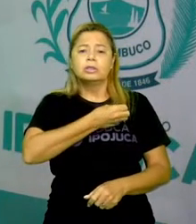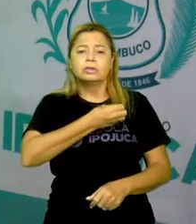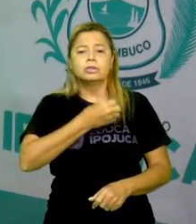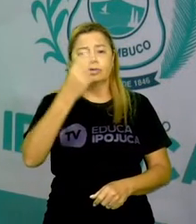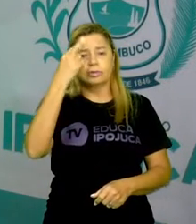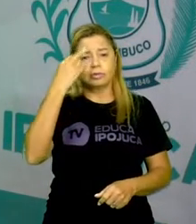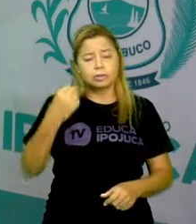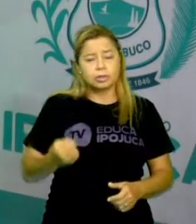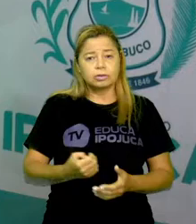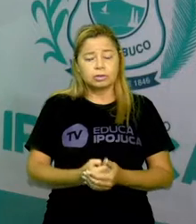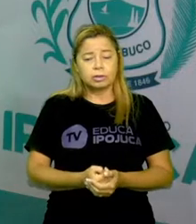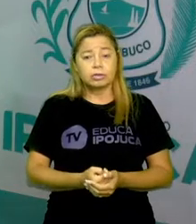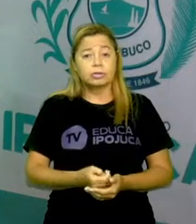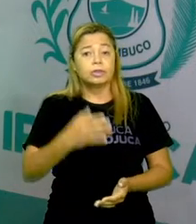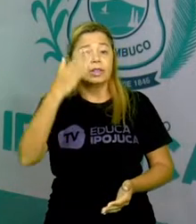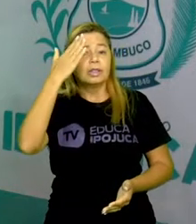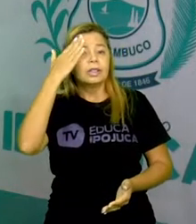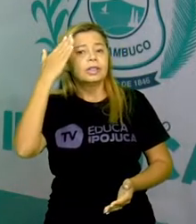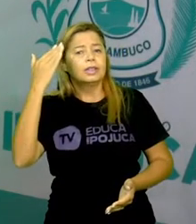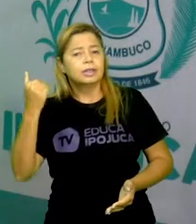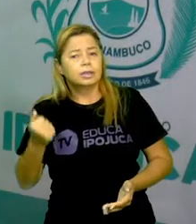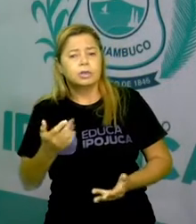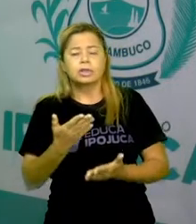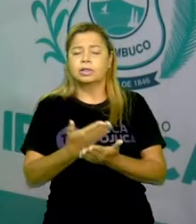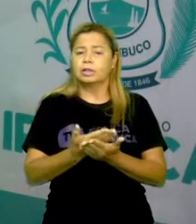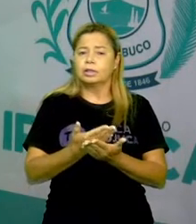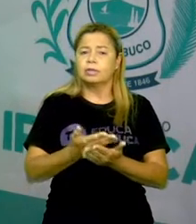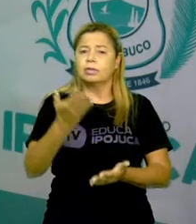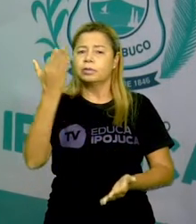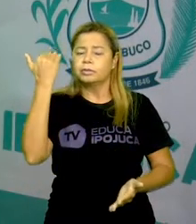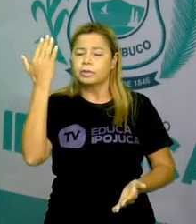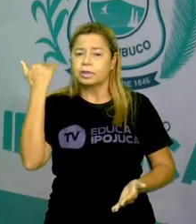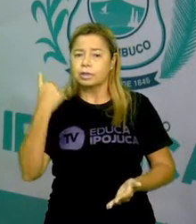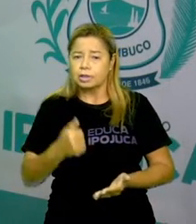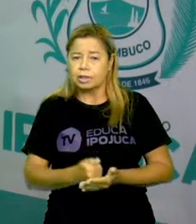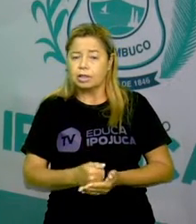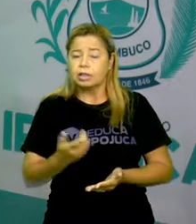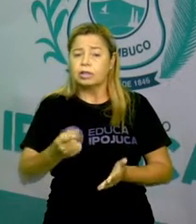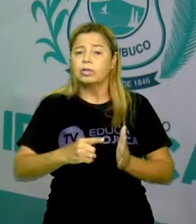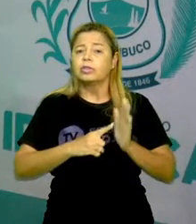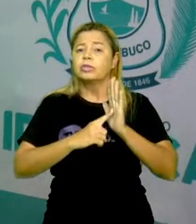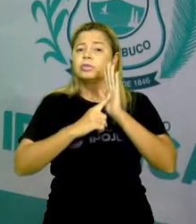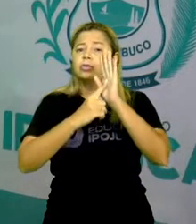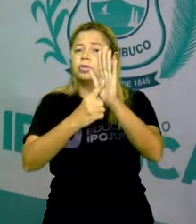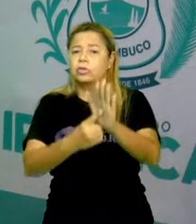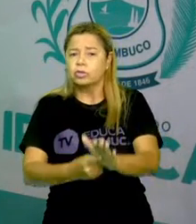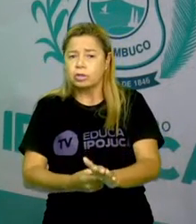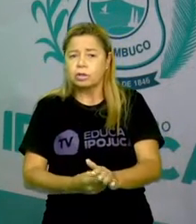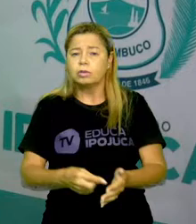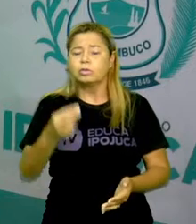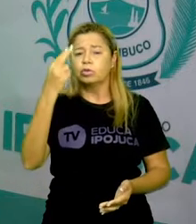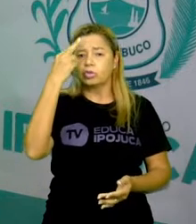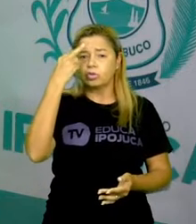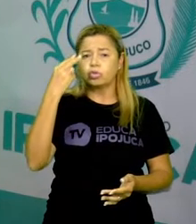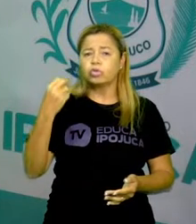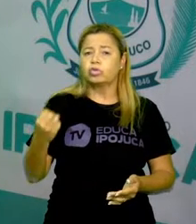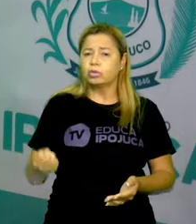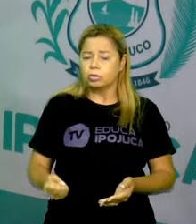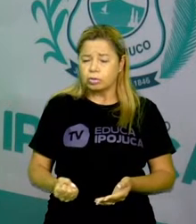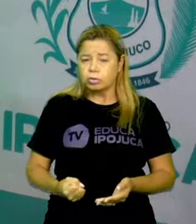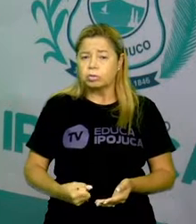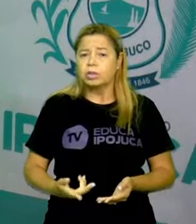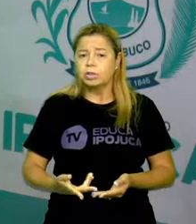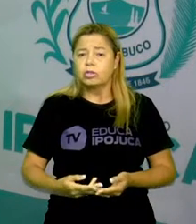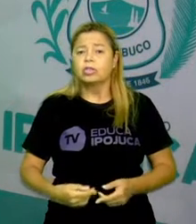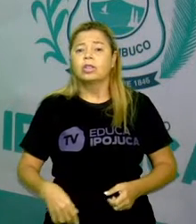naturais. Lembrando que na nossa última aula nós expressamos números racionais como a extensão dos números